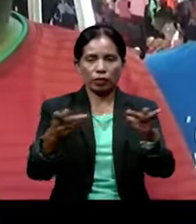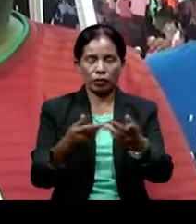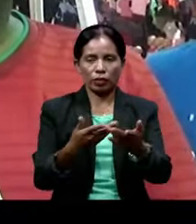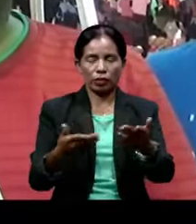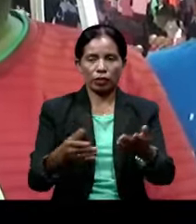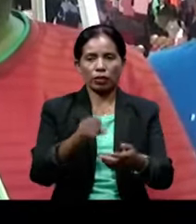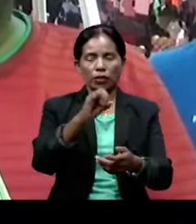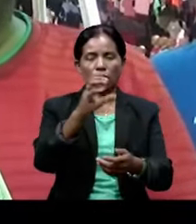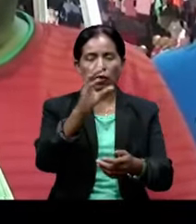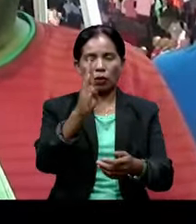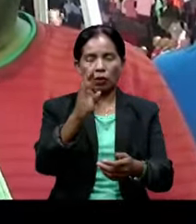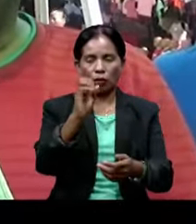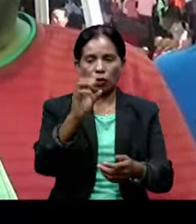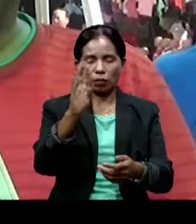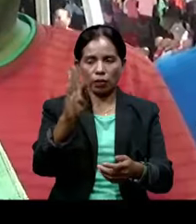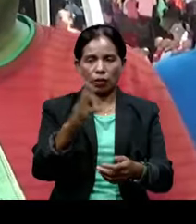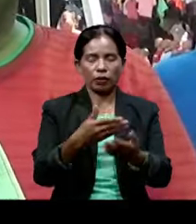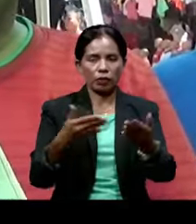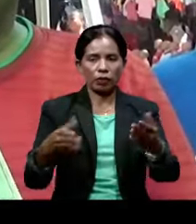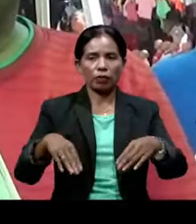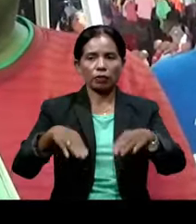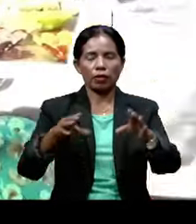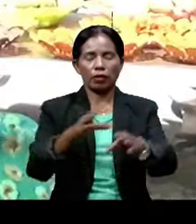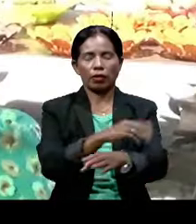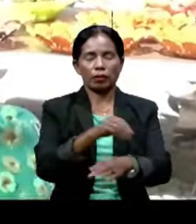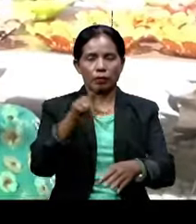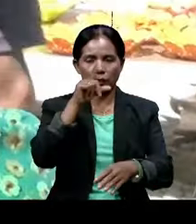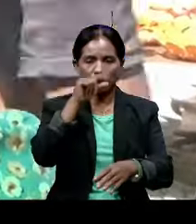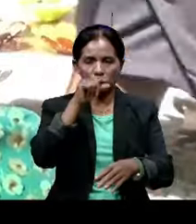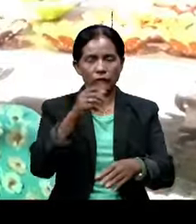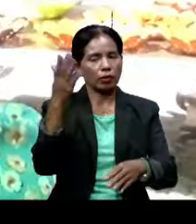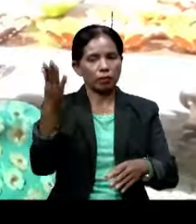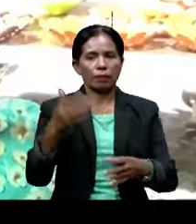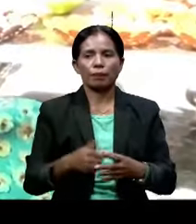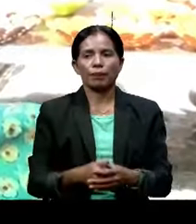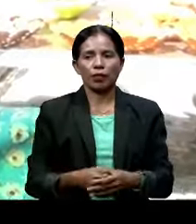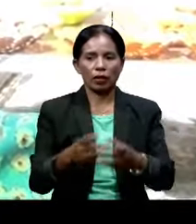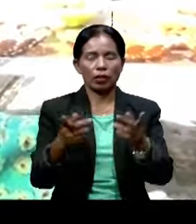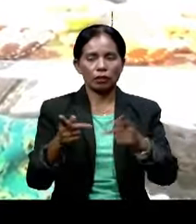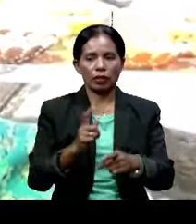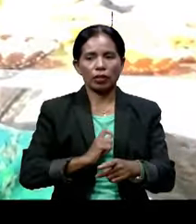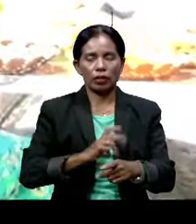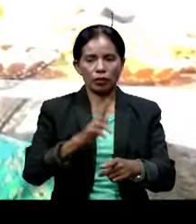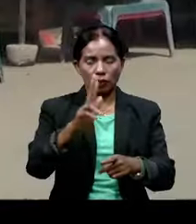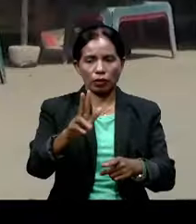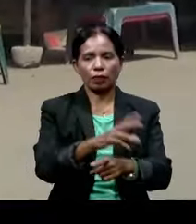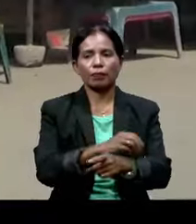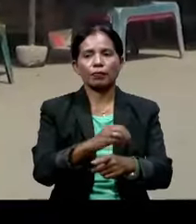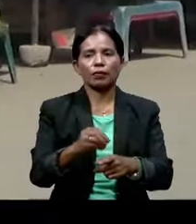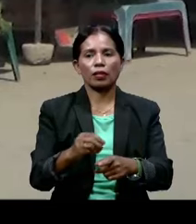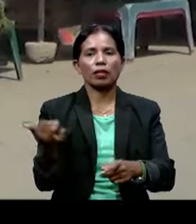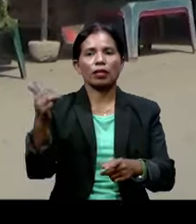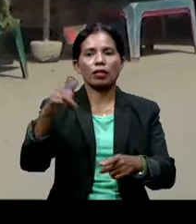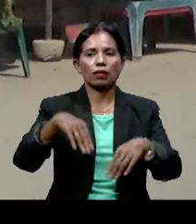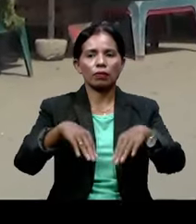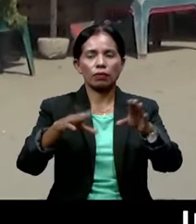IUB, vendedores ao B, você não vê farmando. E a área está estudando, não vê o B, e se não vê